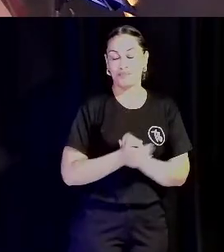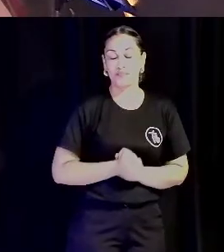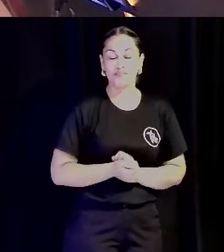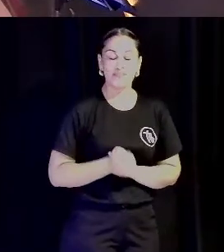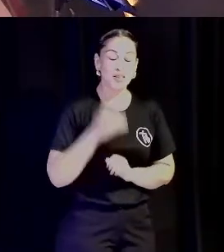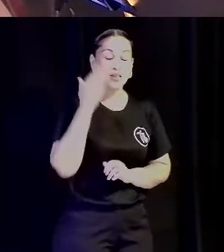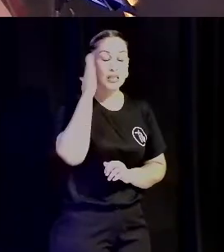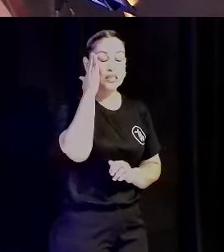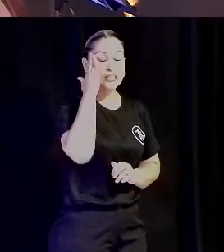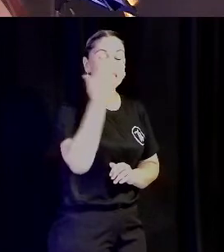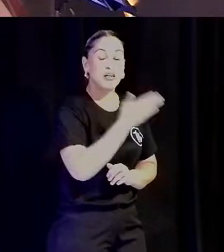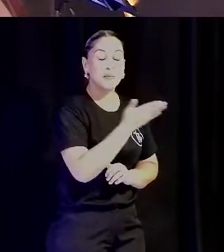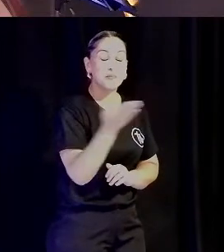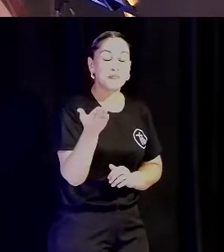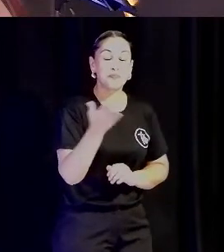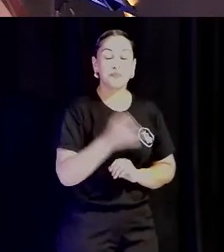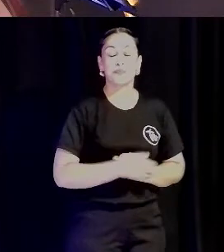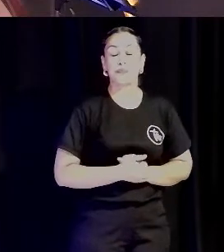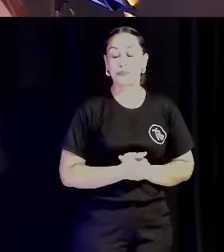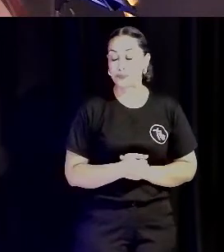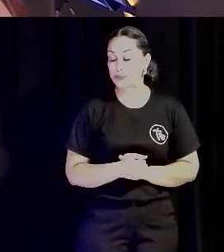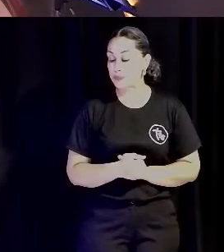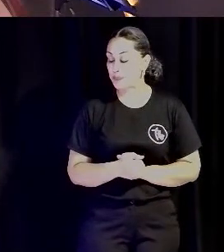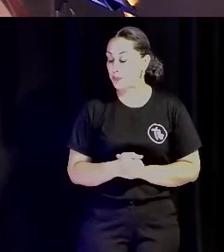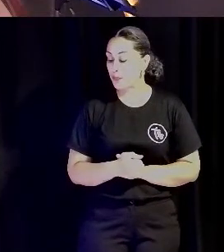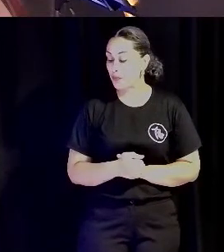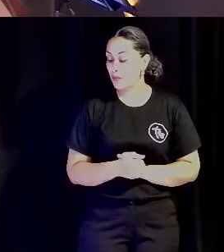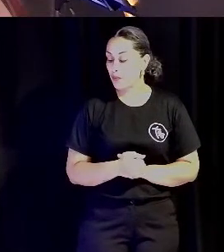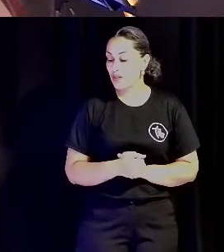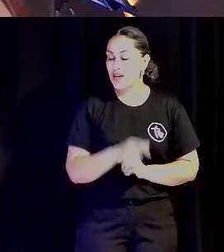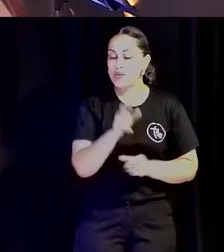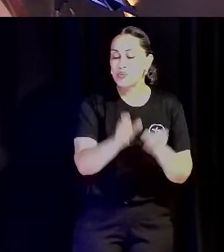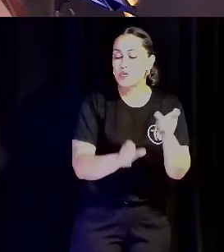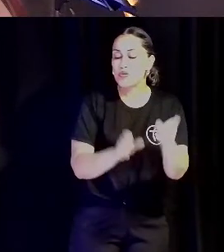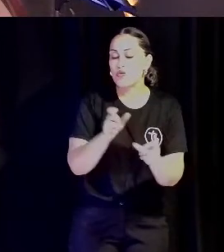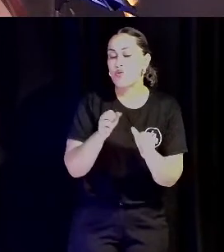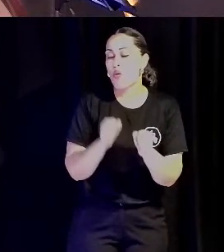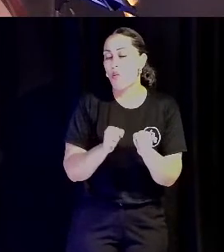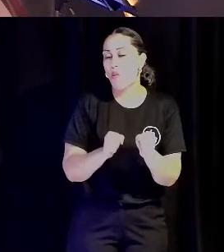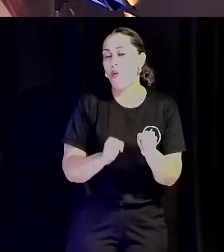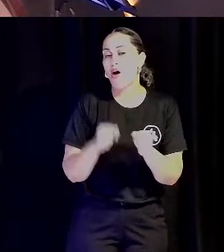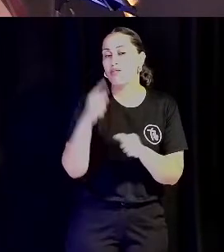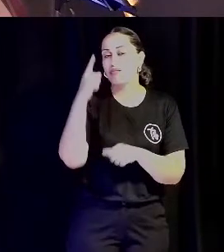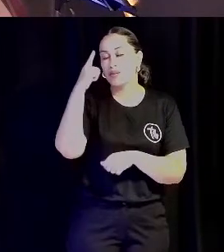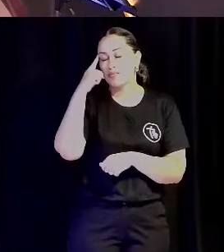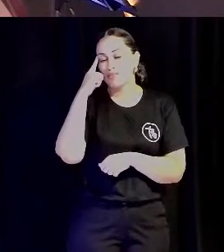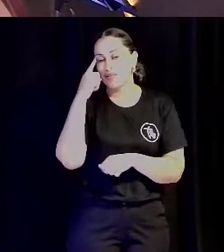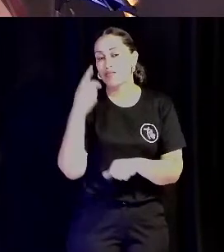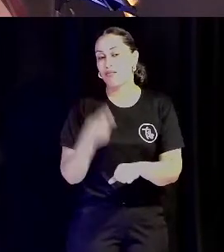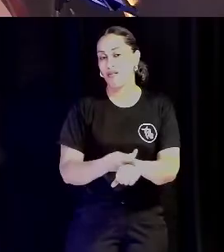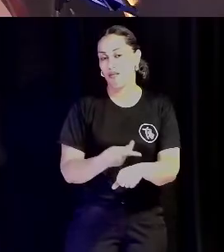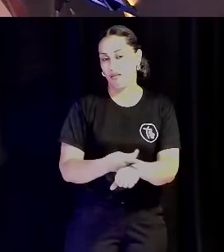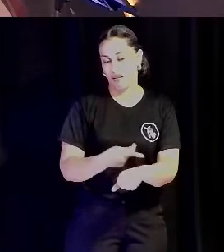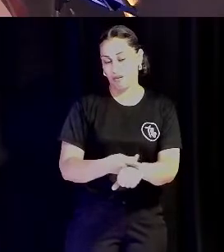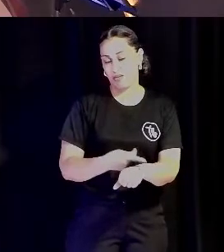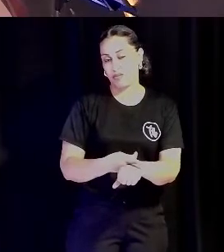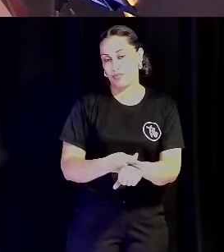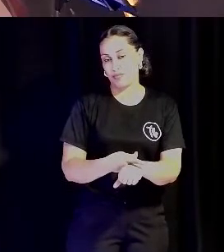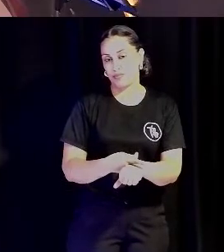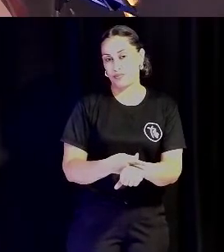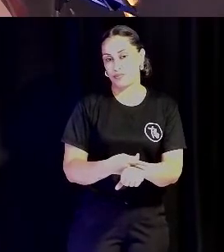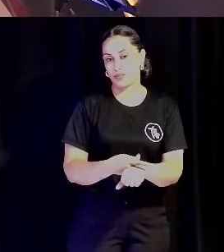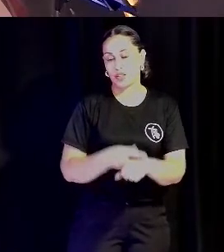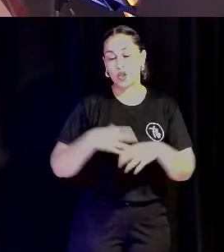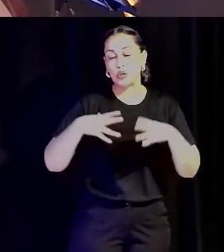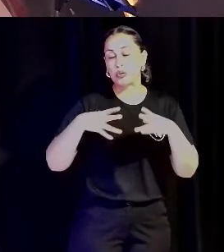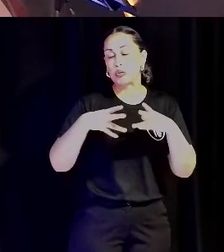Sabe, meus irmãos, muitos podem pensar de maneira equivocada que